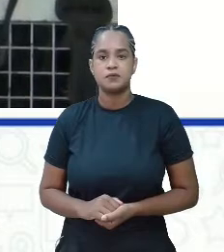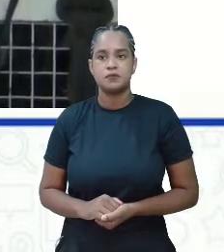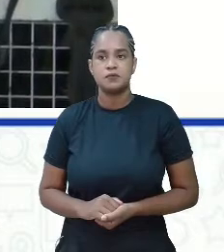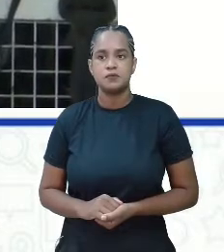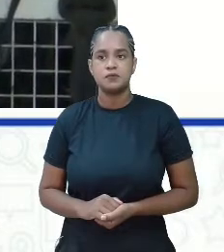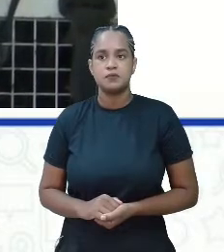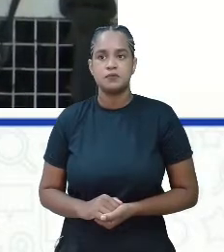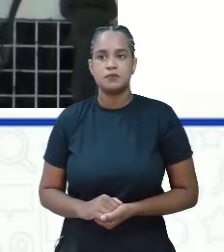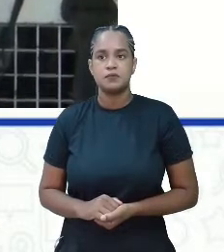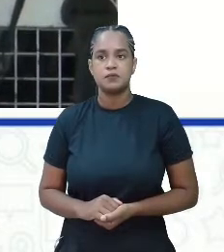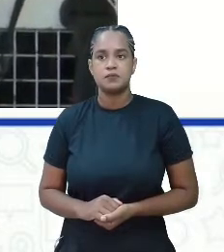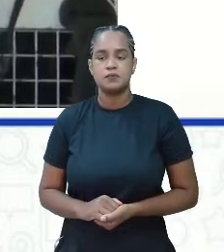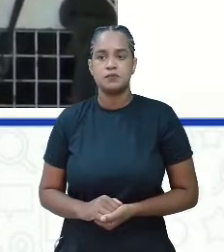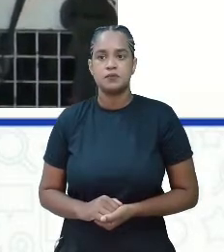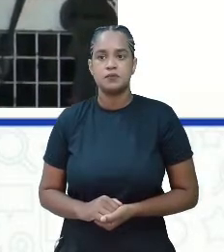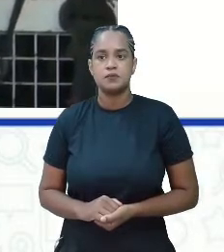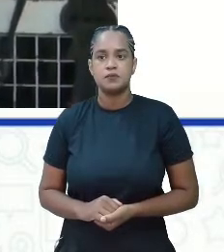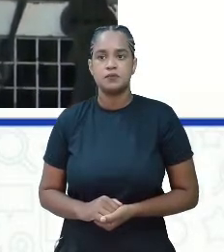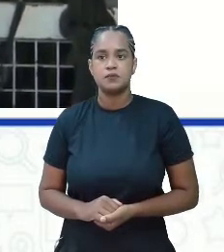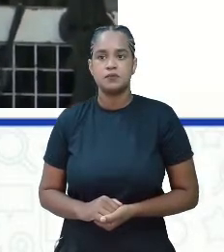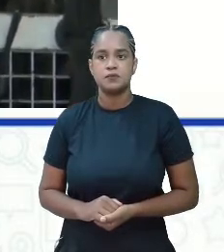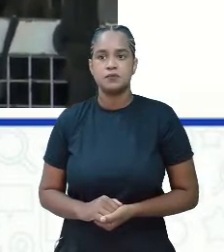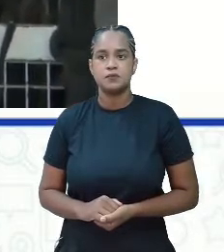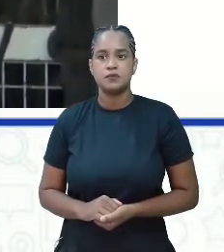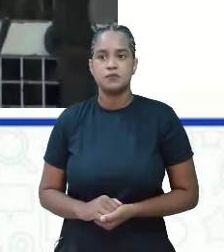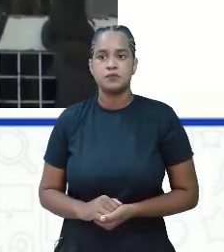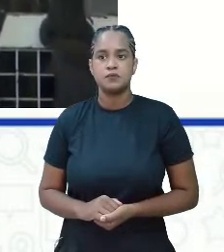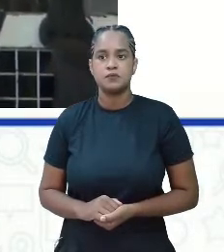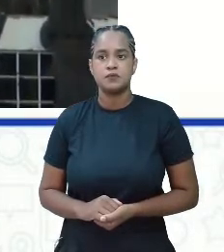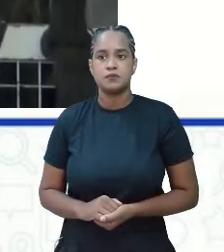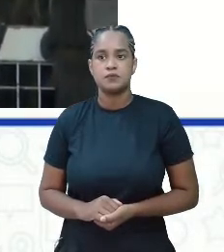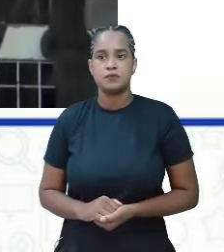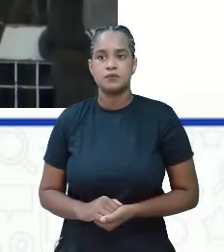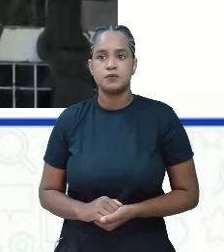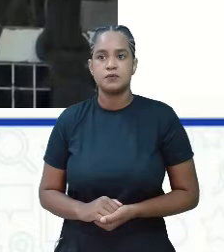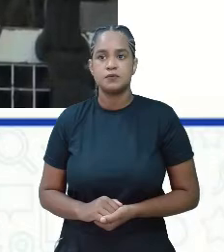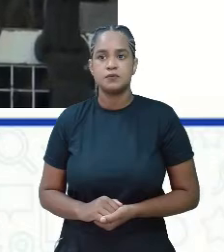lutheria ela vem de casta, certo?